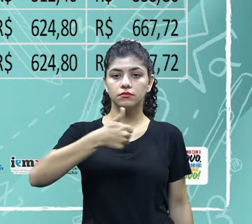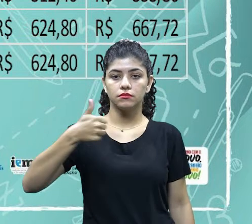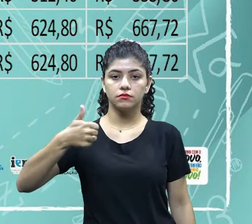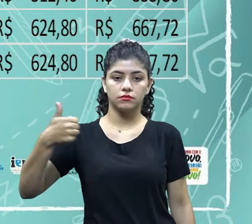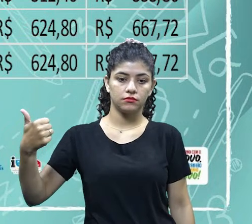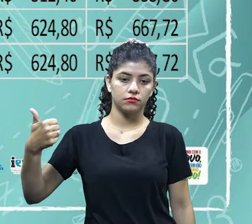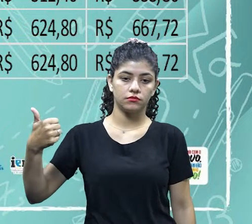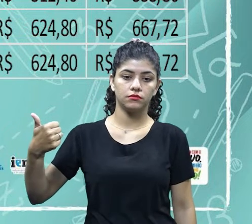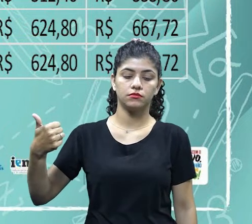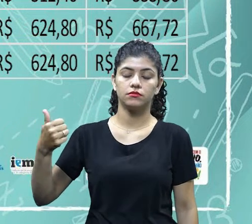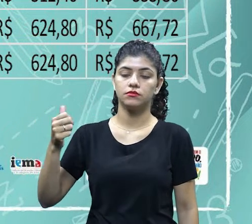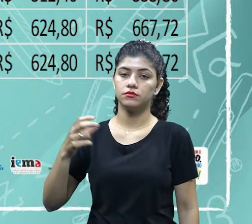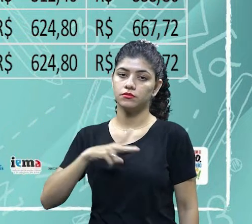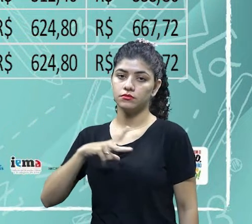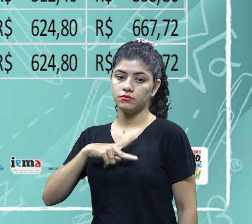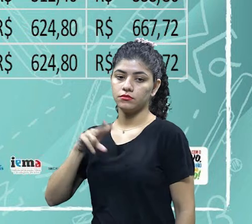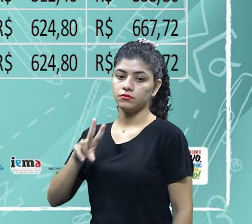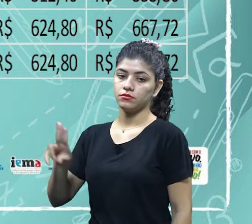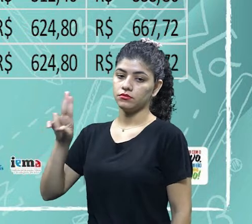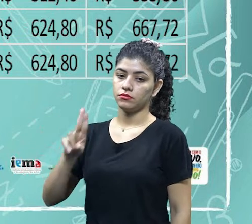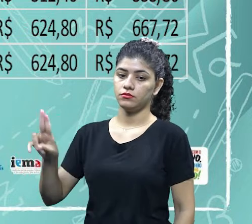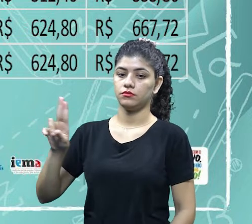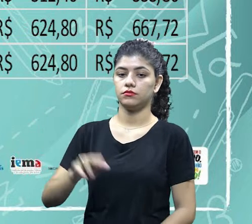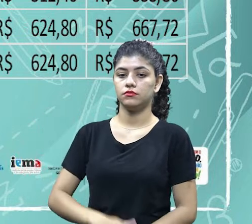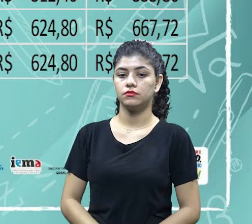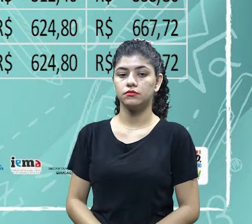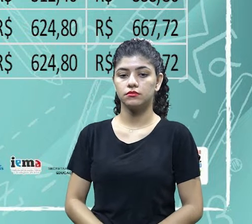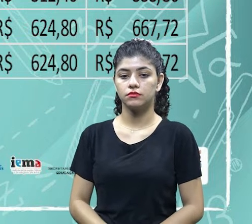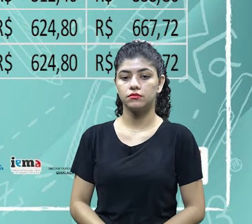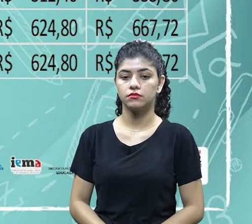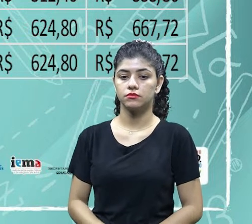1.111 foram os gastos domésticos. Em fevereiro,